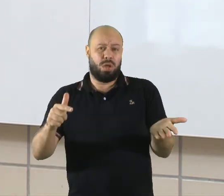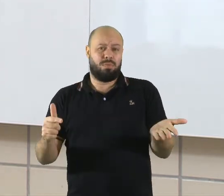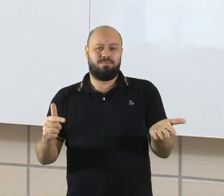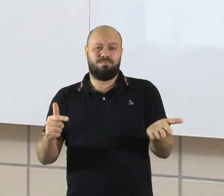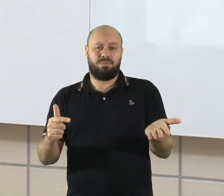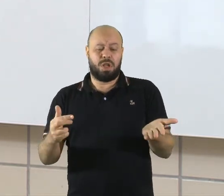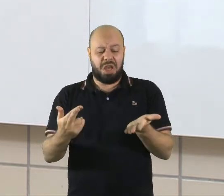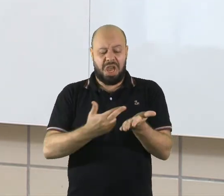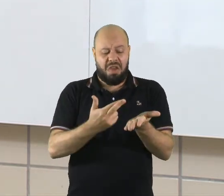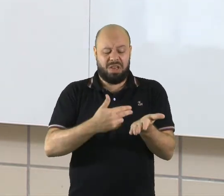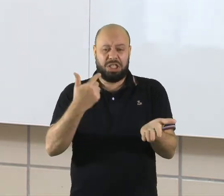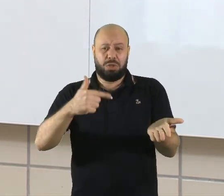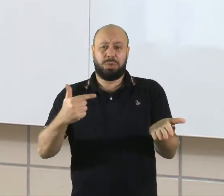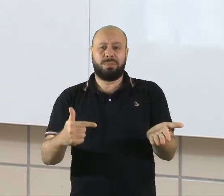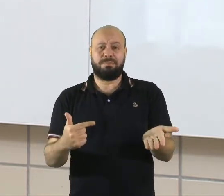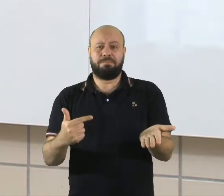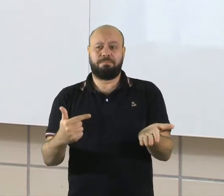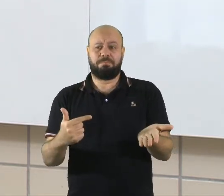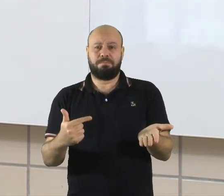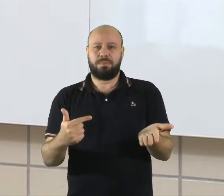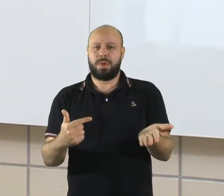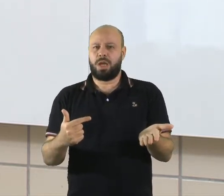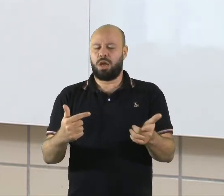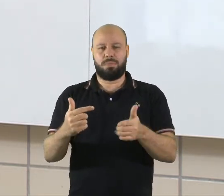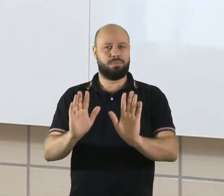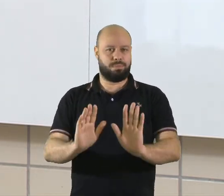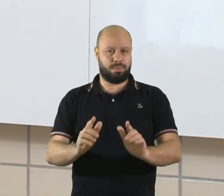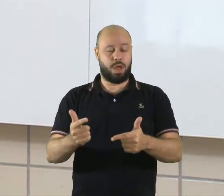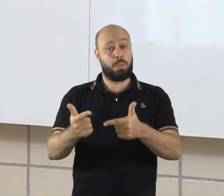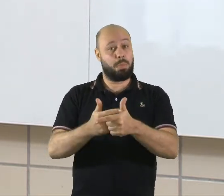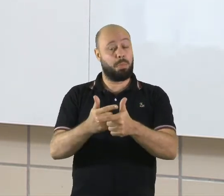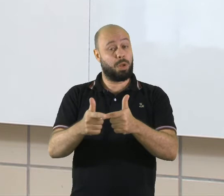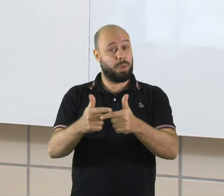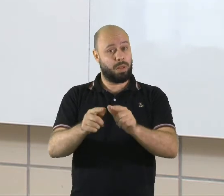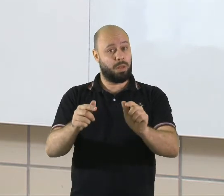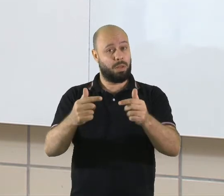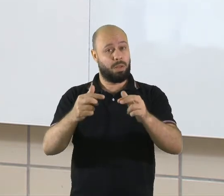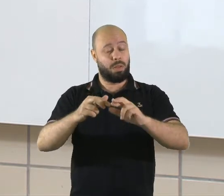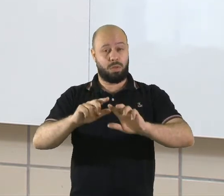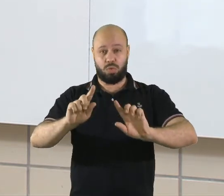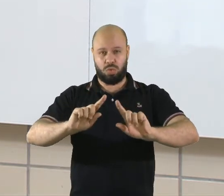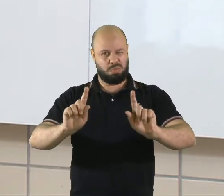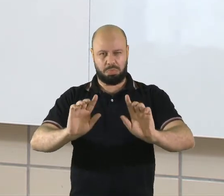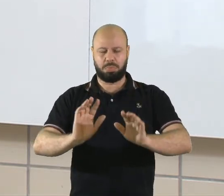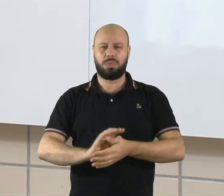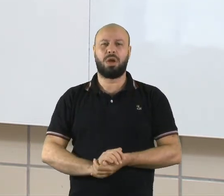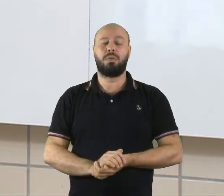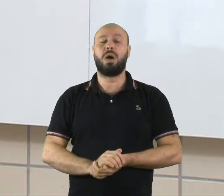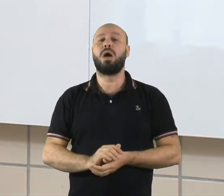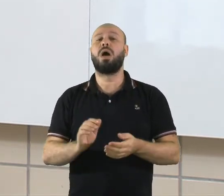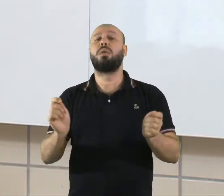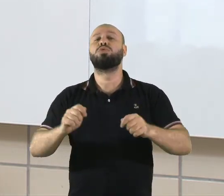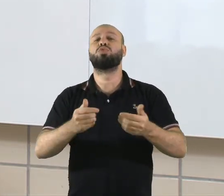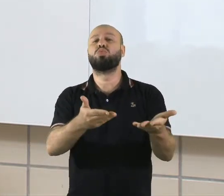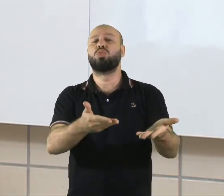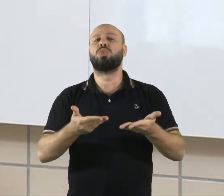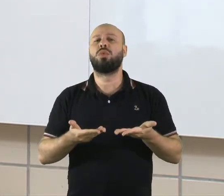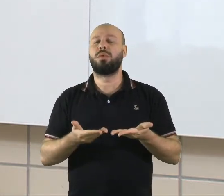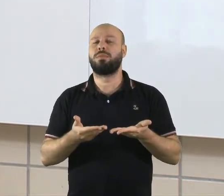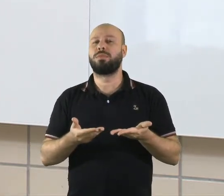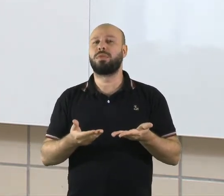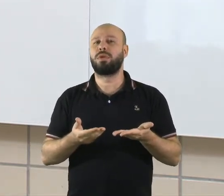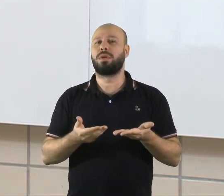acesso a revistas. Não tem problema. O que você pode fazer é um convite, por exemplo, porque um